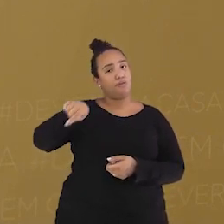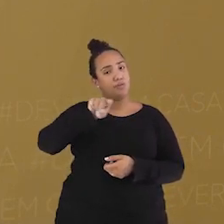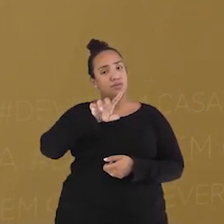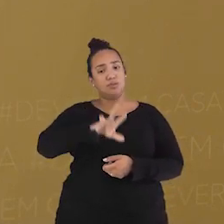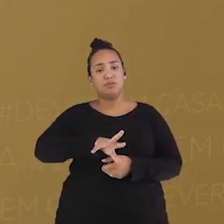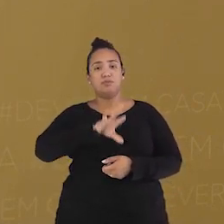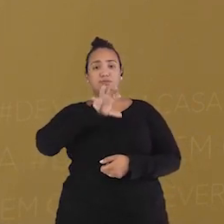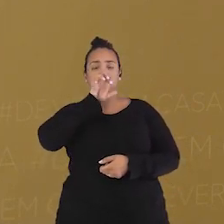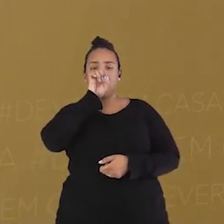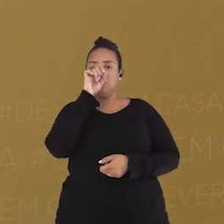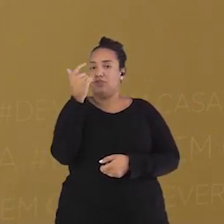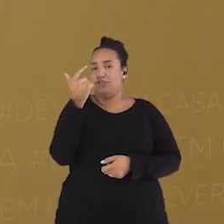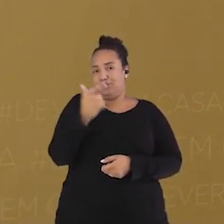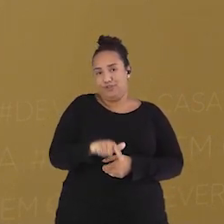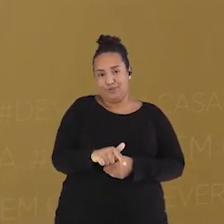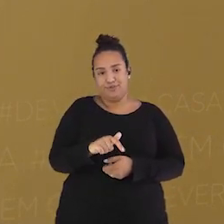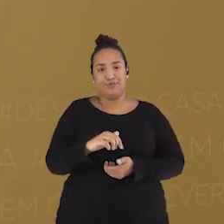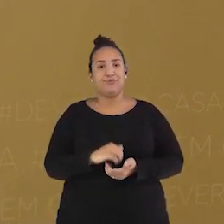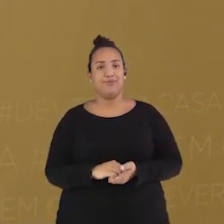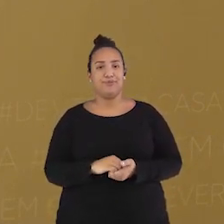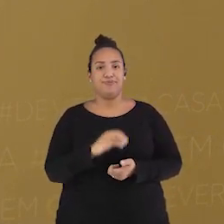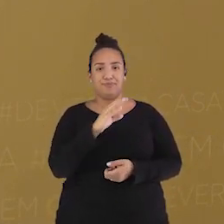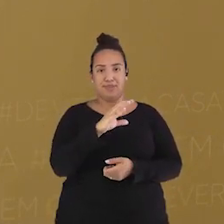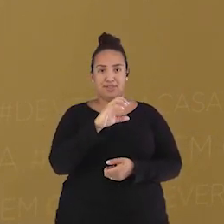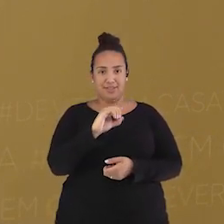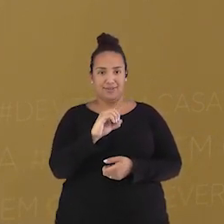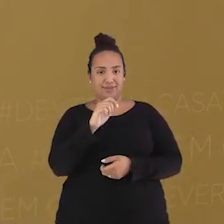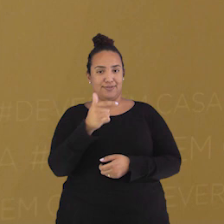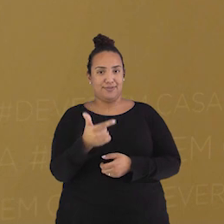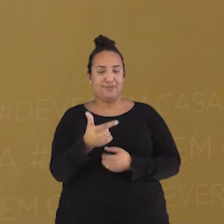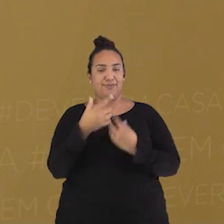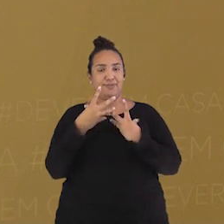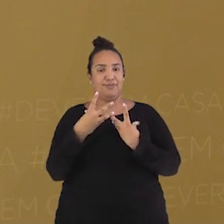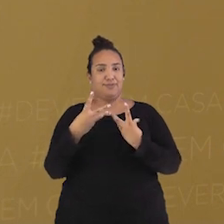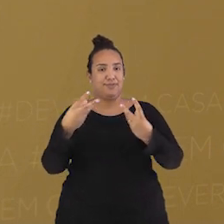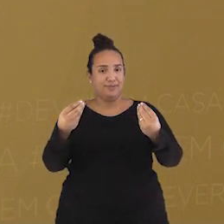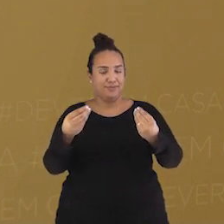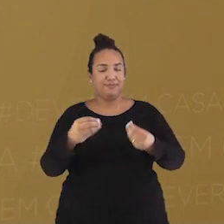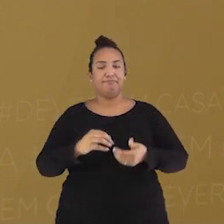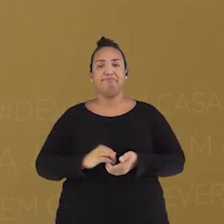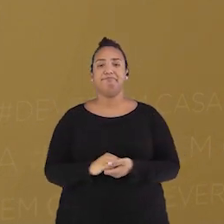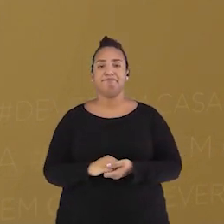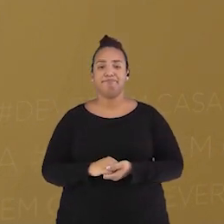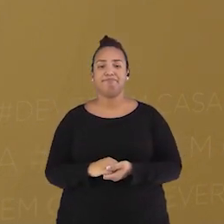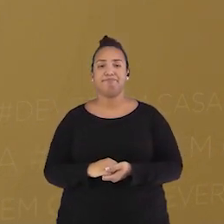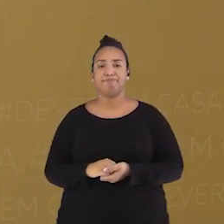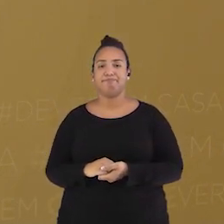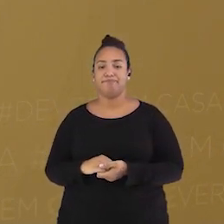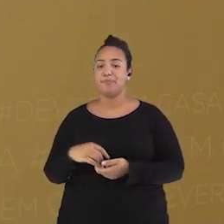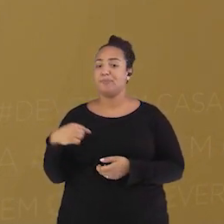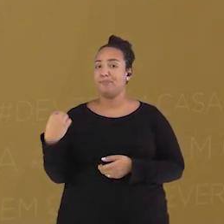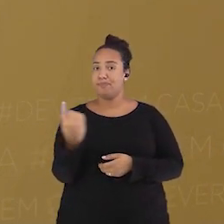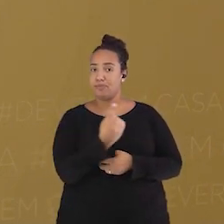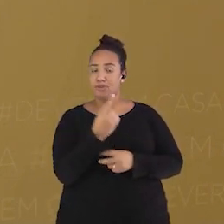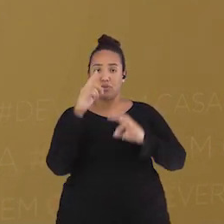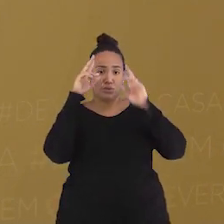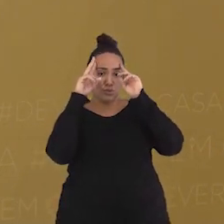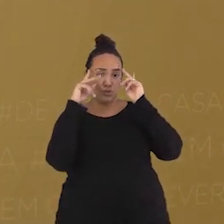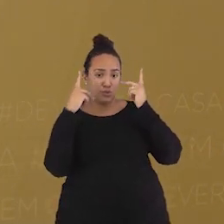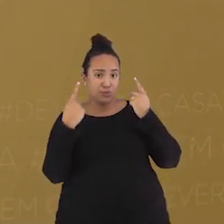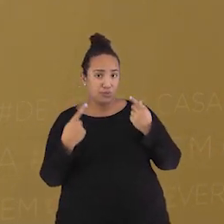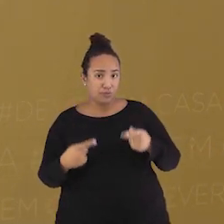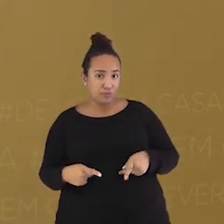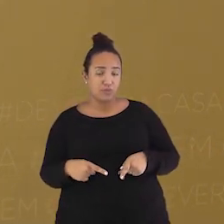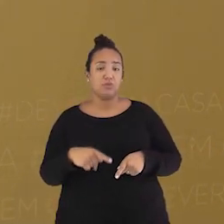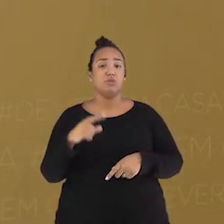respirar, mesmo que não queira, e o excesso de gás carbônico é eliminado do organismo. Nós, seres humanos,